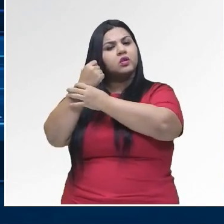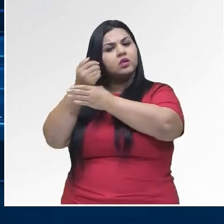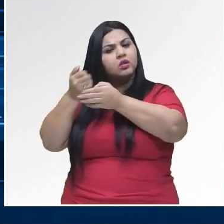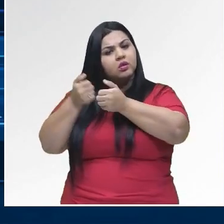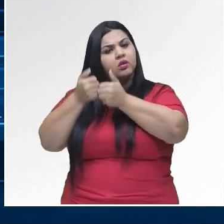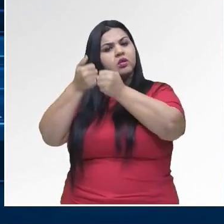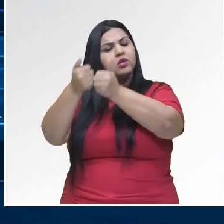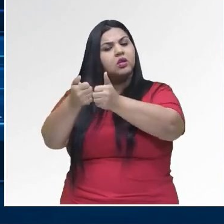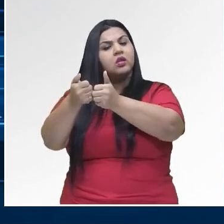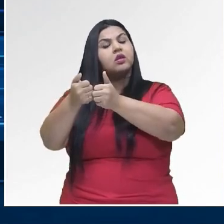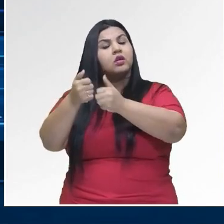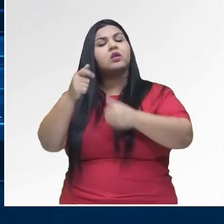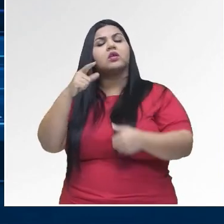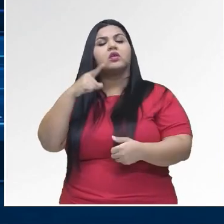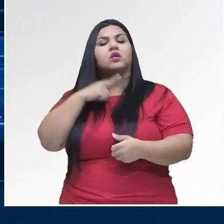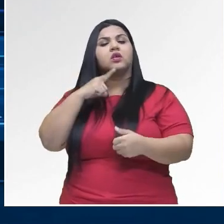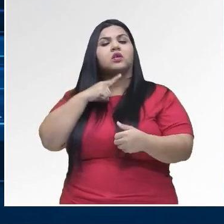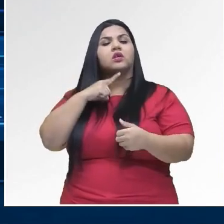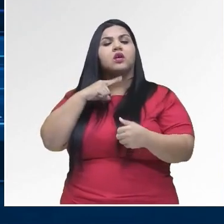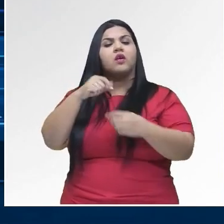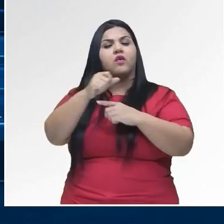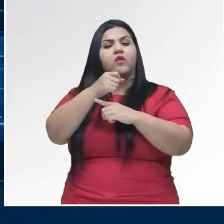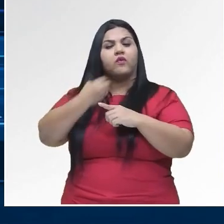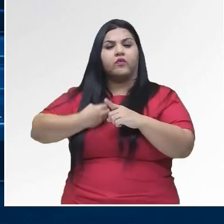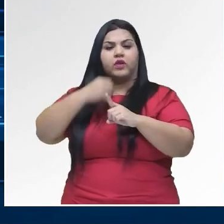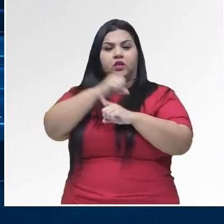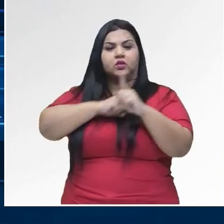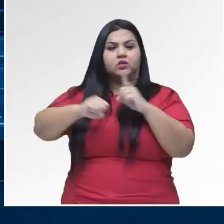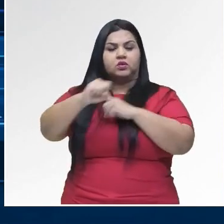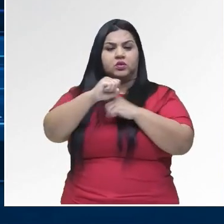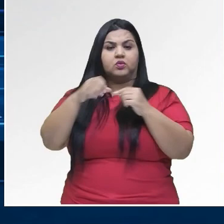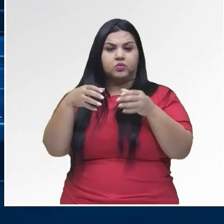deveriam nortear a vida social de uma coletividade.